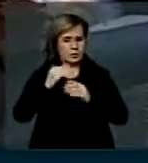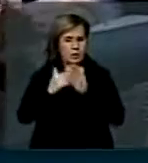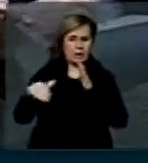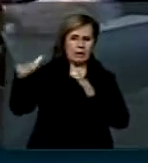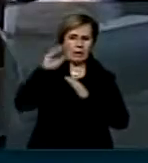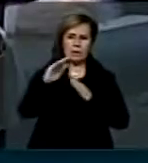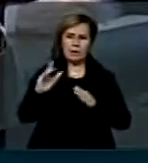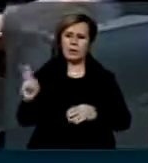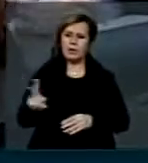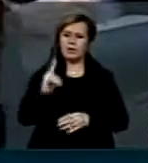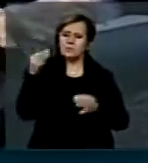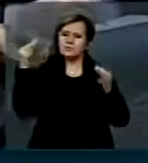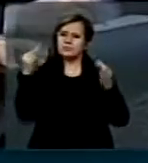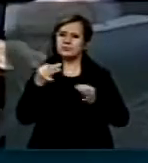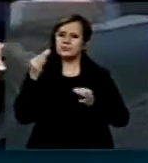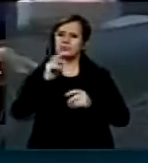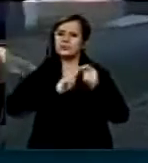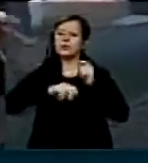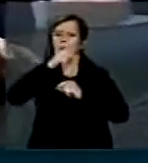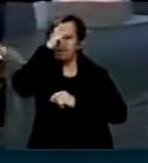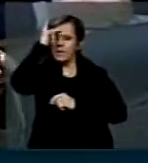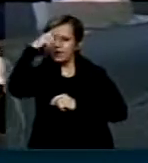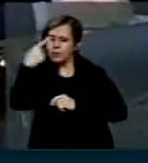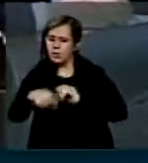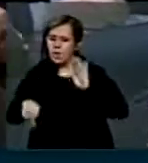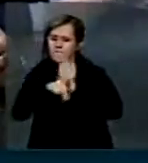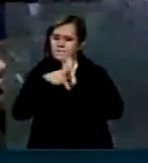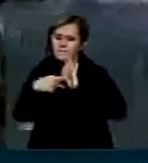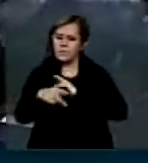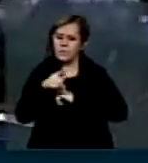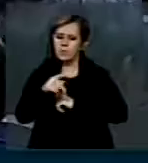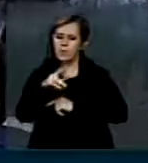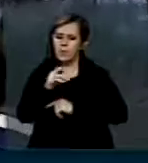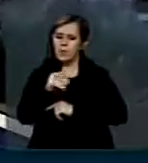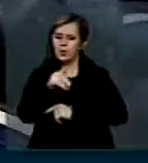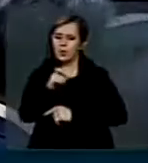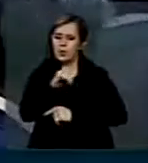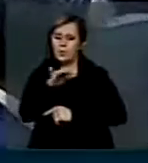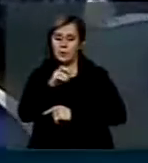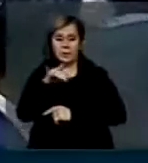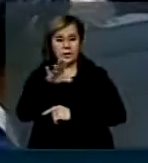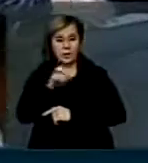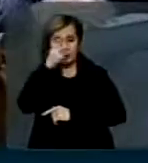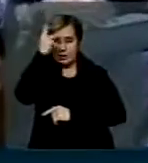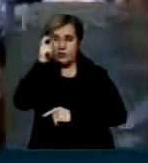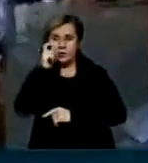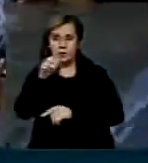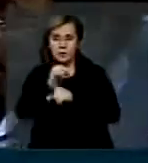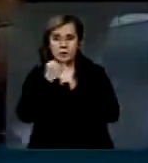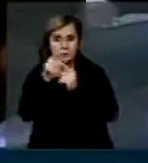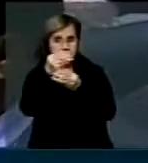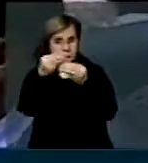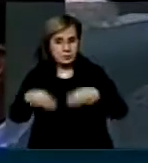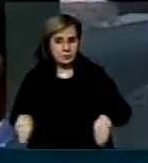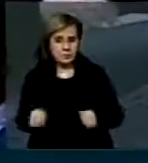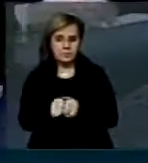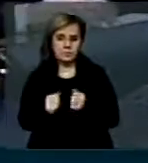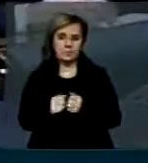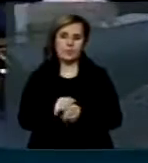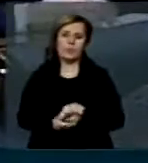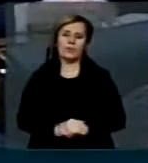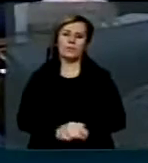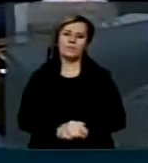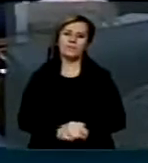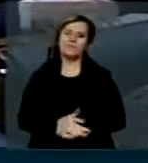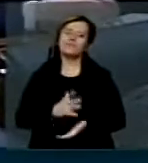absoluto e sagrado daquele que detém a propriedade, em prejuízo do interesse social e das pessoas desvalidas, que